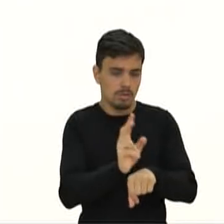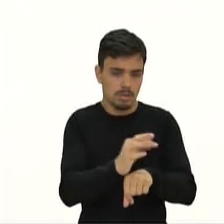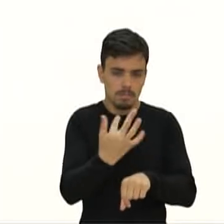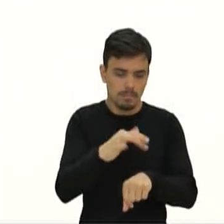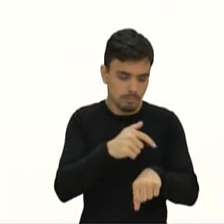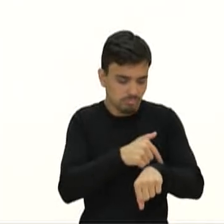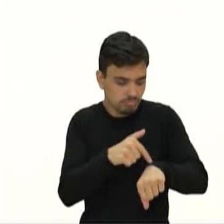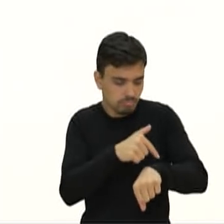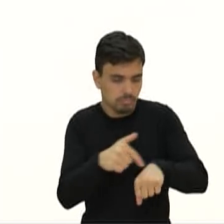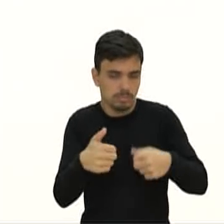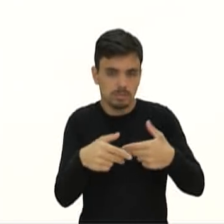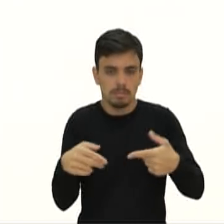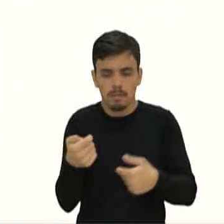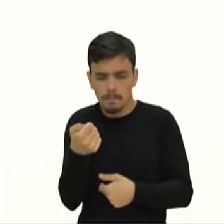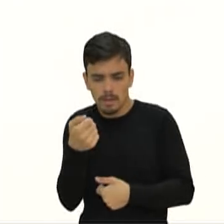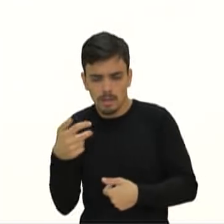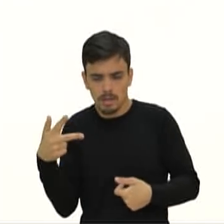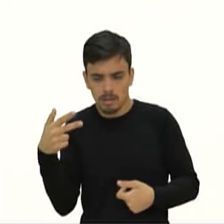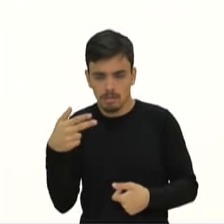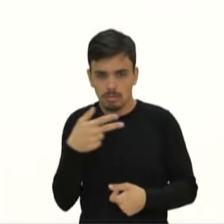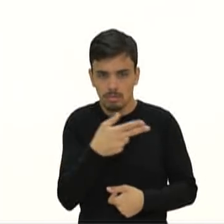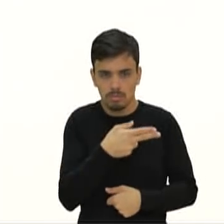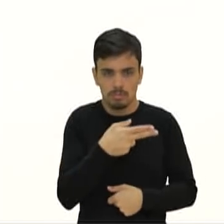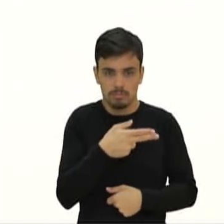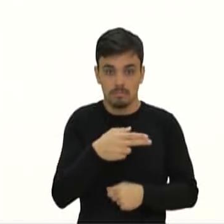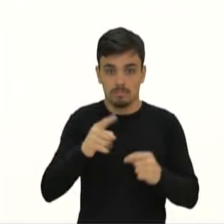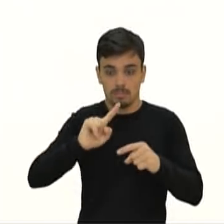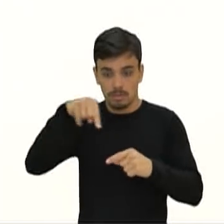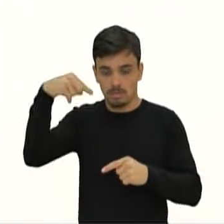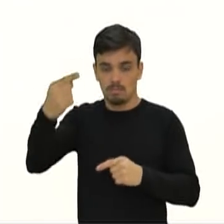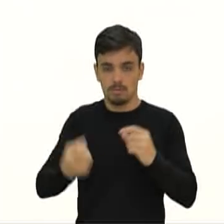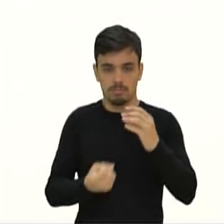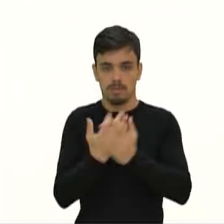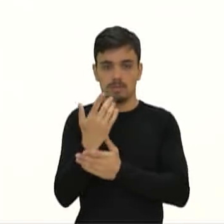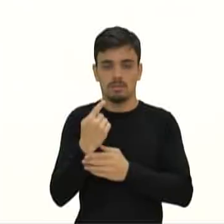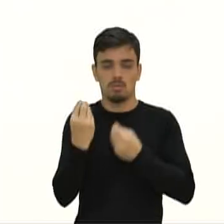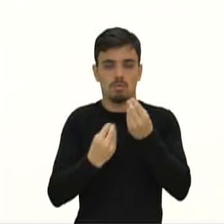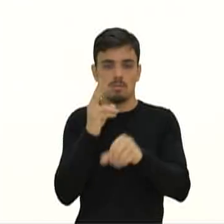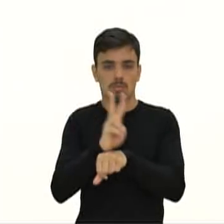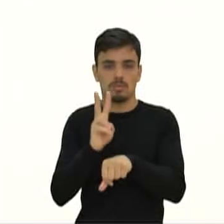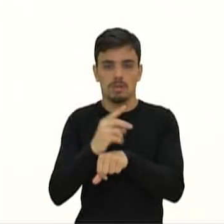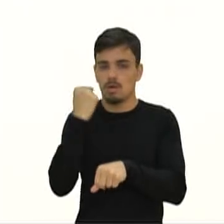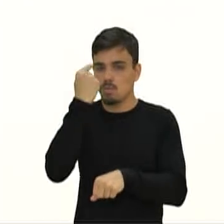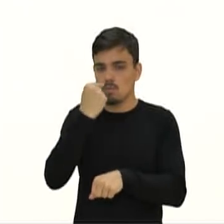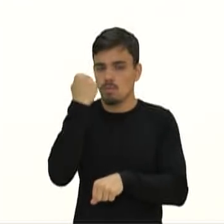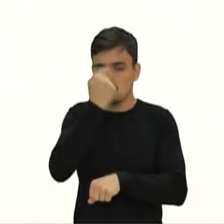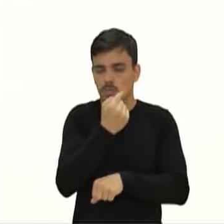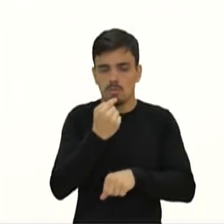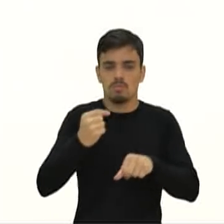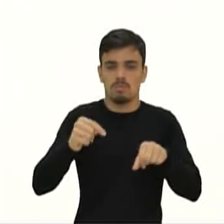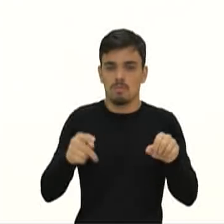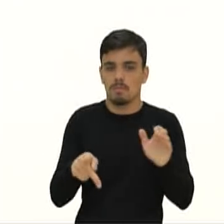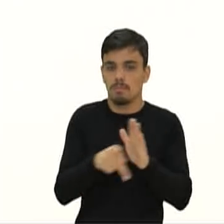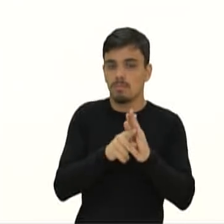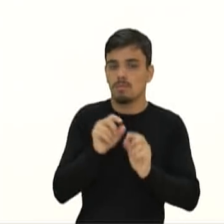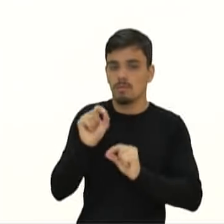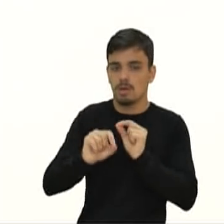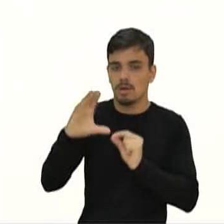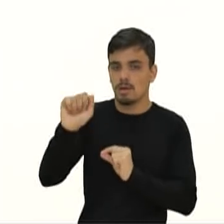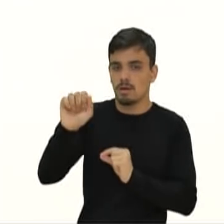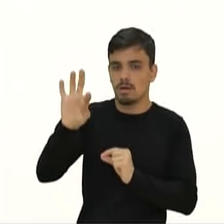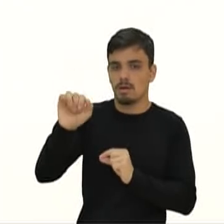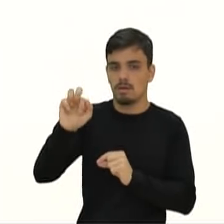algumas pequenas cirurgias. Os olhos vieram na sequência, principalmente com a catarata. Um detalhe, não havia anestesia